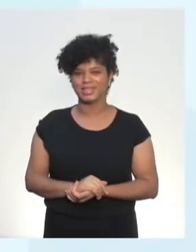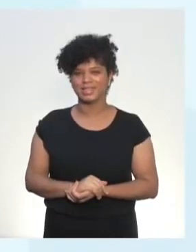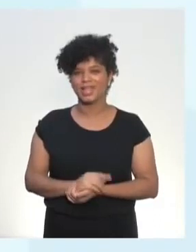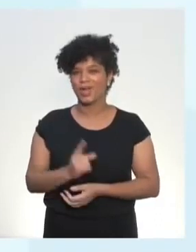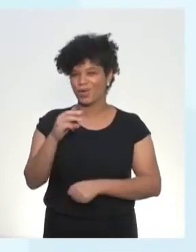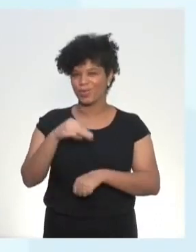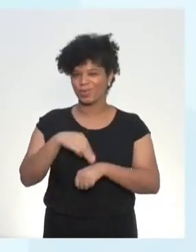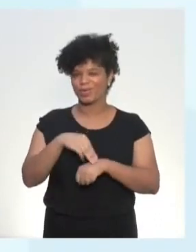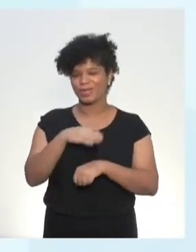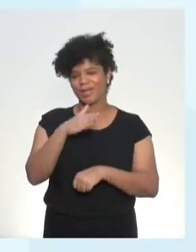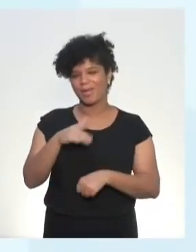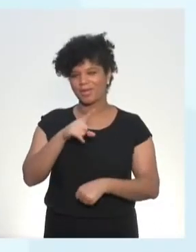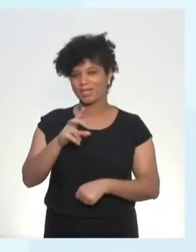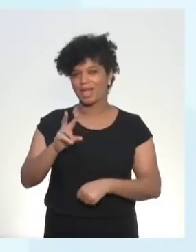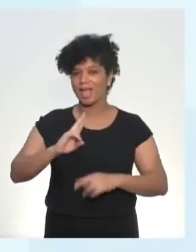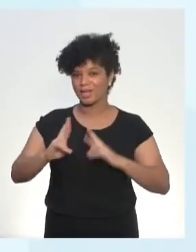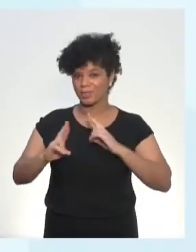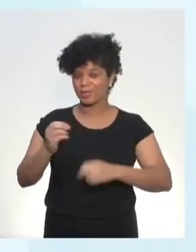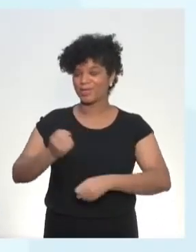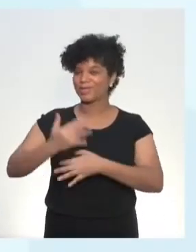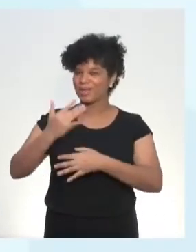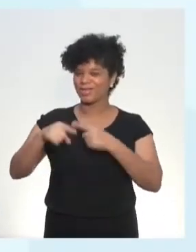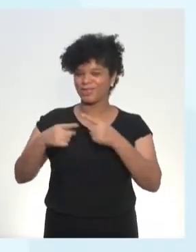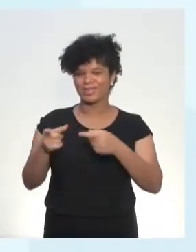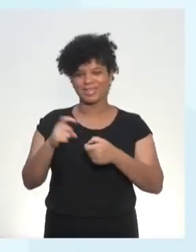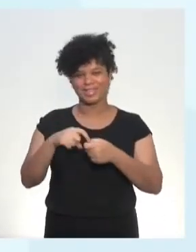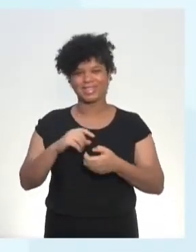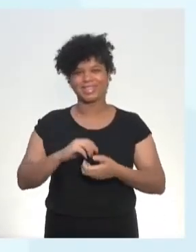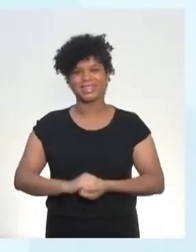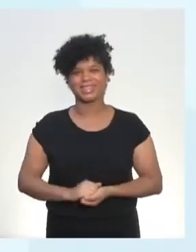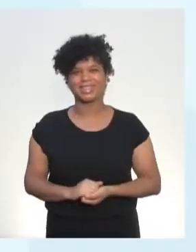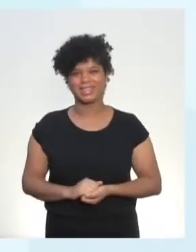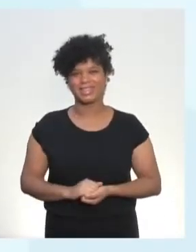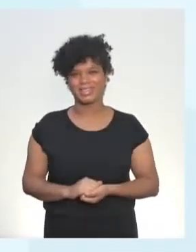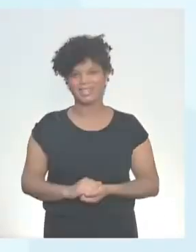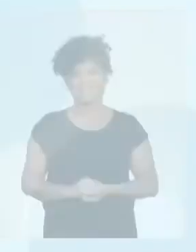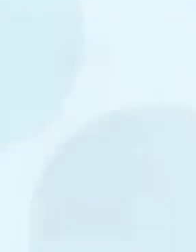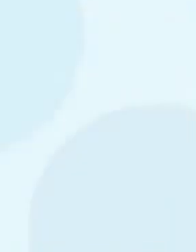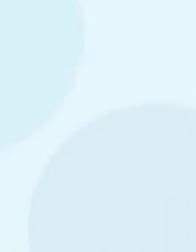1 minuto e meio para vocês responderem no chat e a gente já volta.